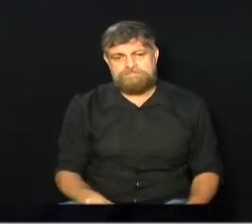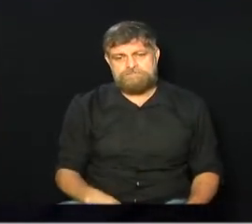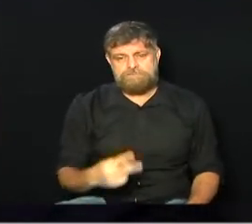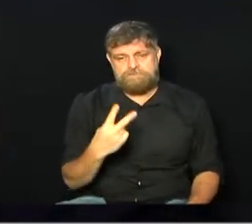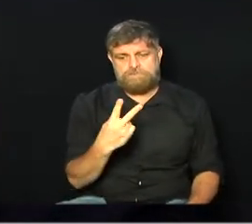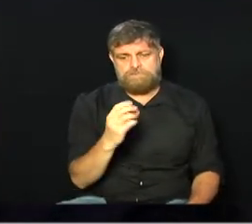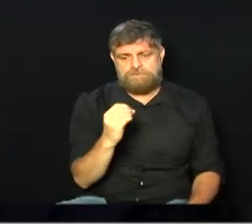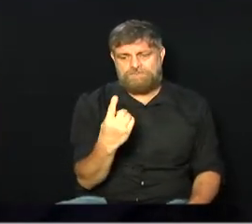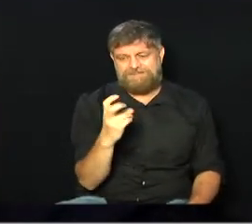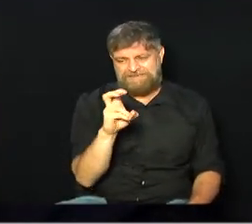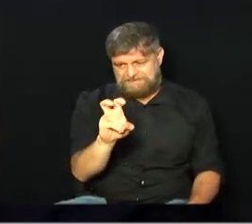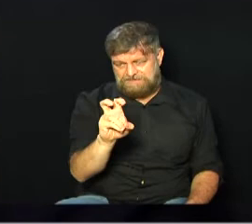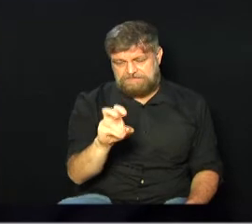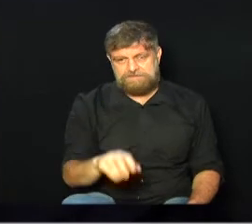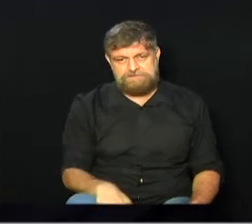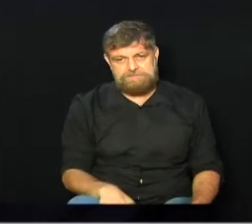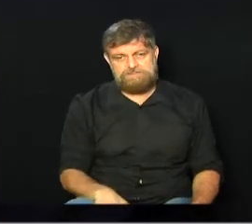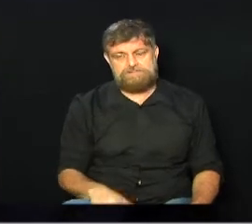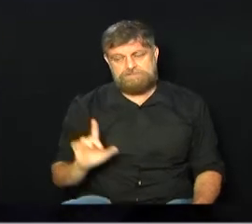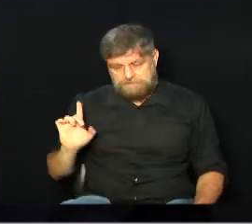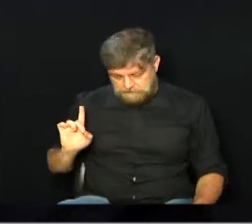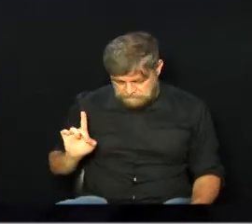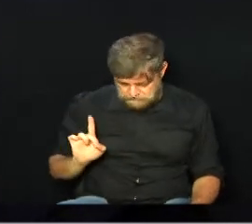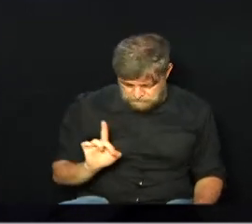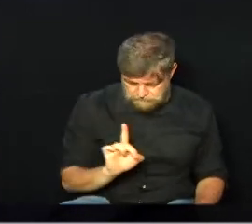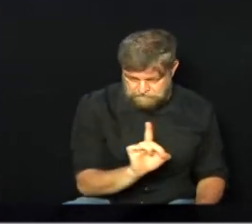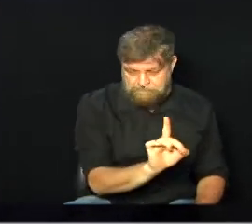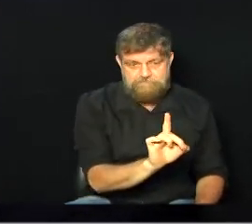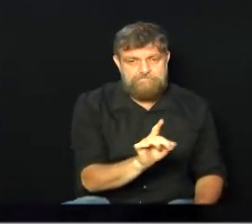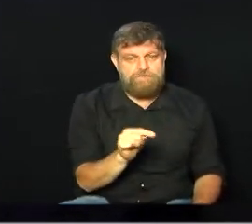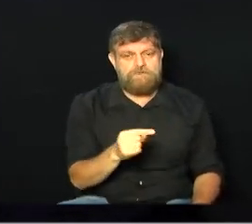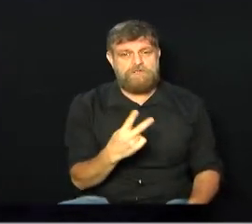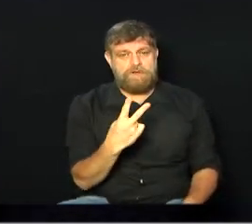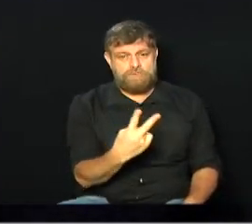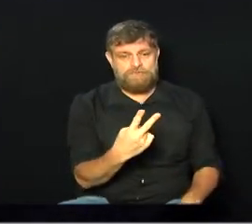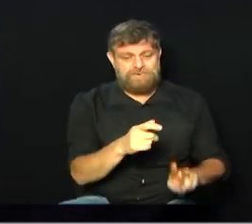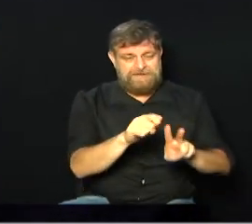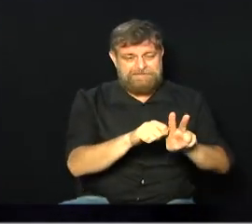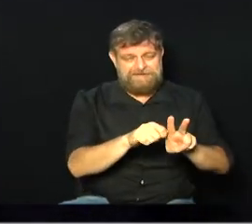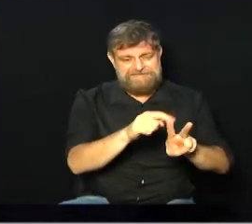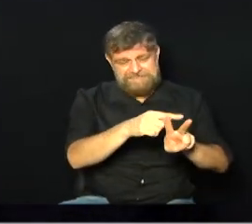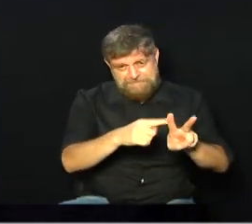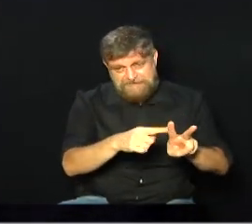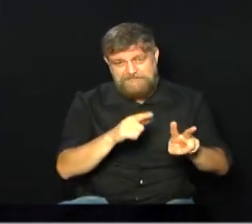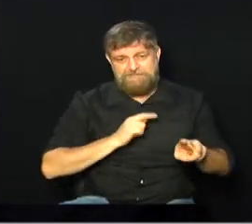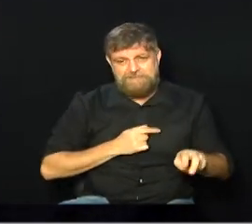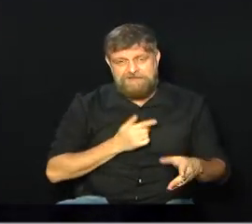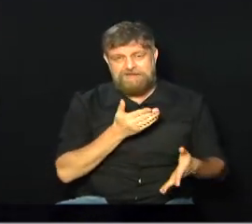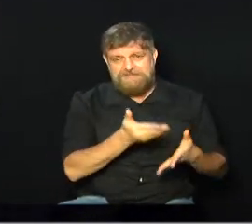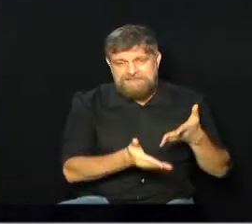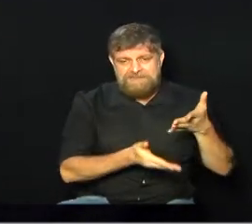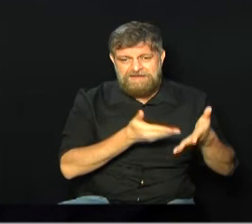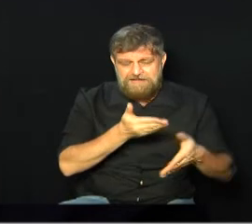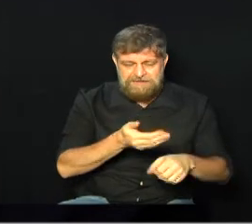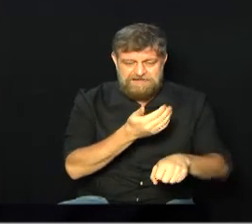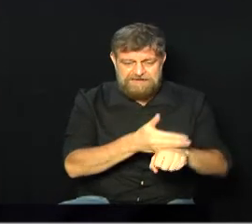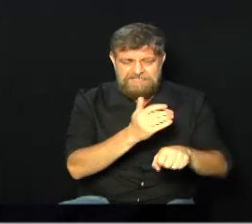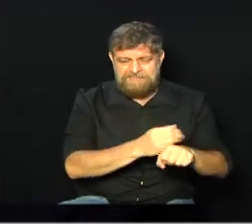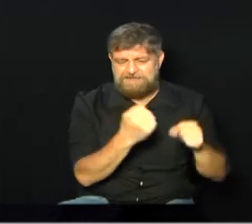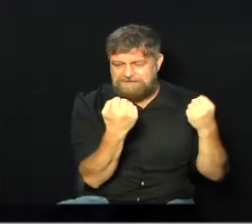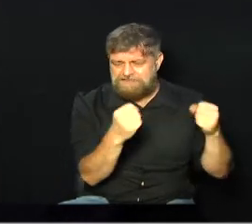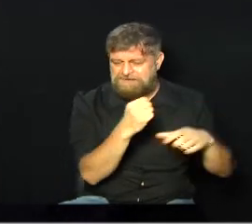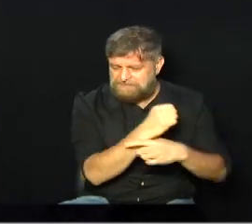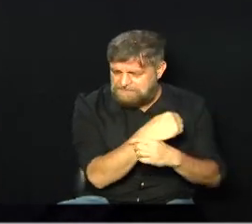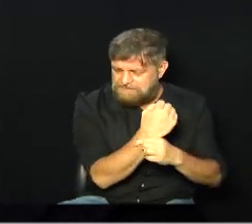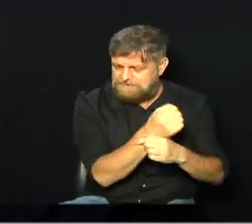2015. Então, fui para Coritiba, fiquei mais 2 meses e meio me recuperando, entrando em forma, zerando